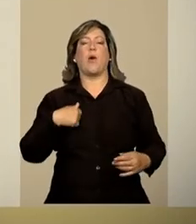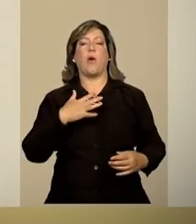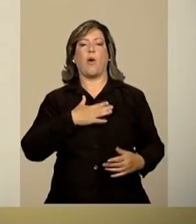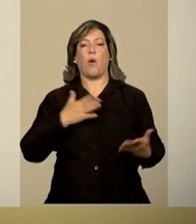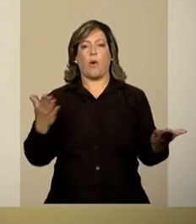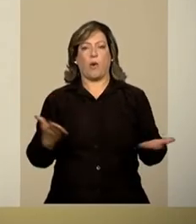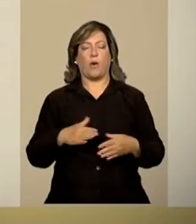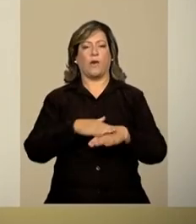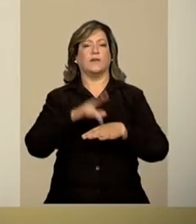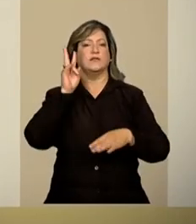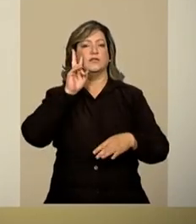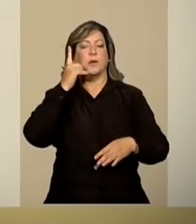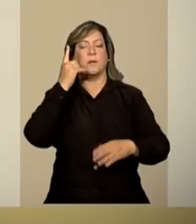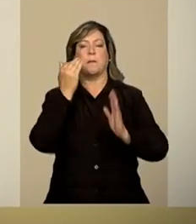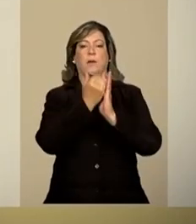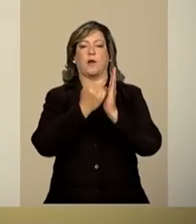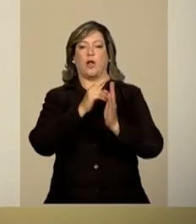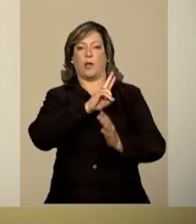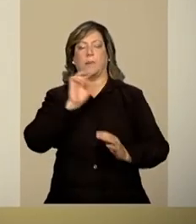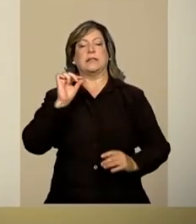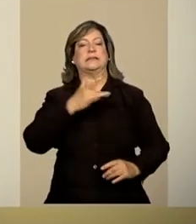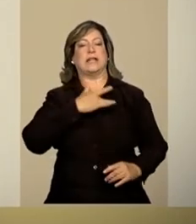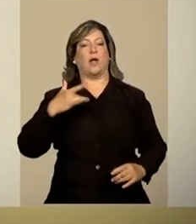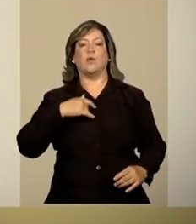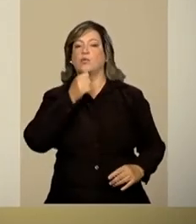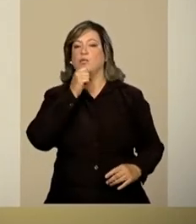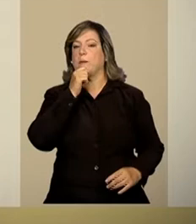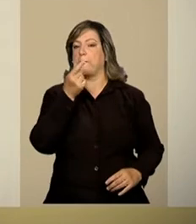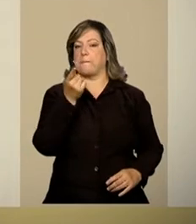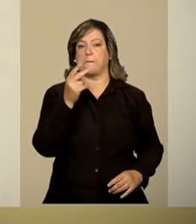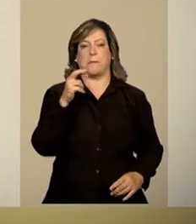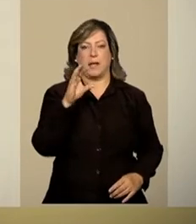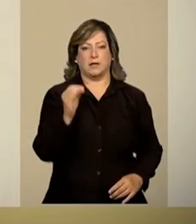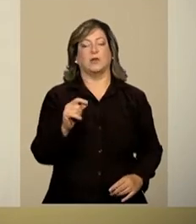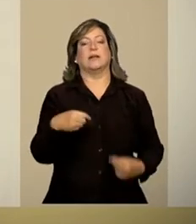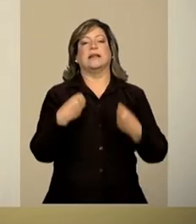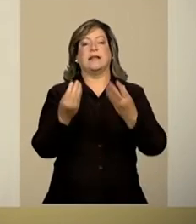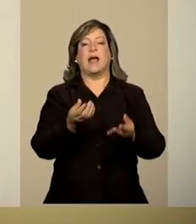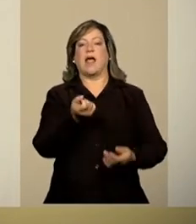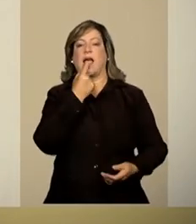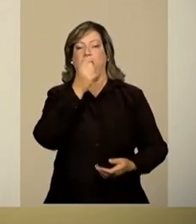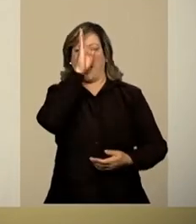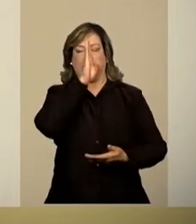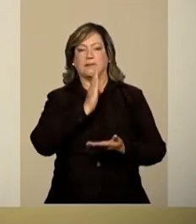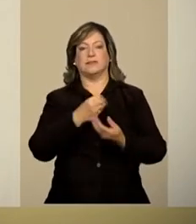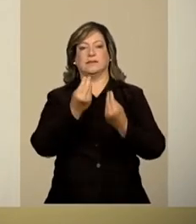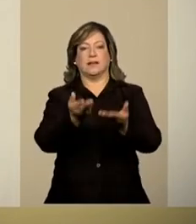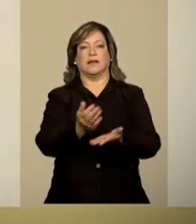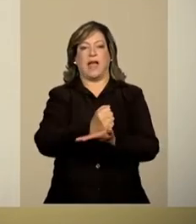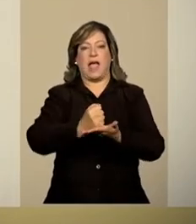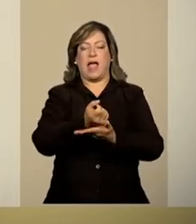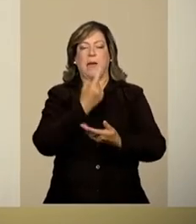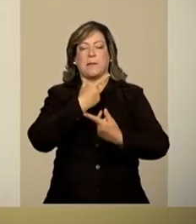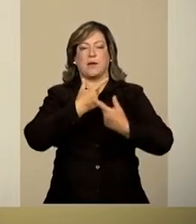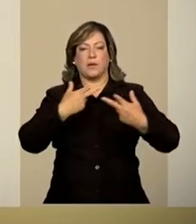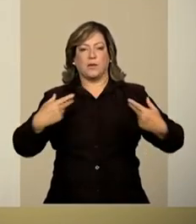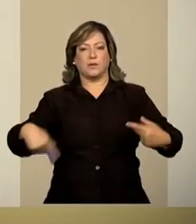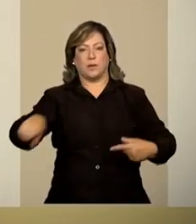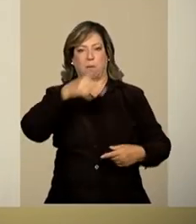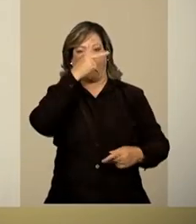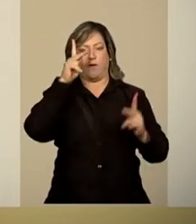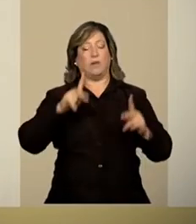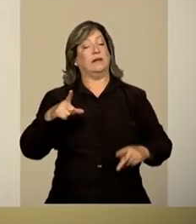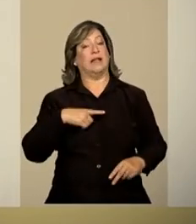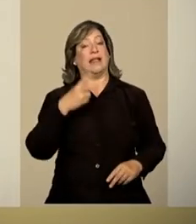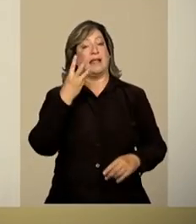falar sobre o programa saúde não tem preço que oferecem remédios de graça para a população o saúde não tem preço está completando três anos e